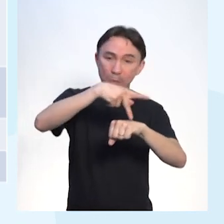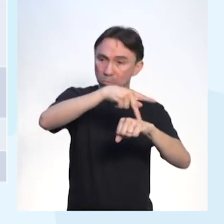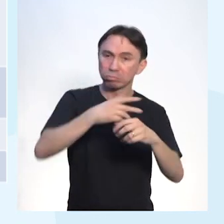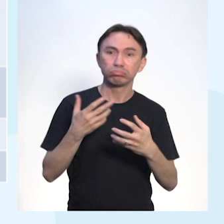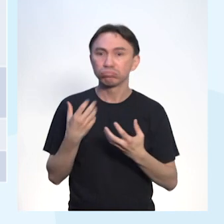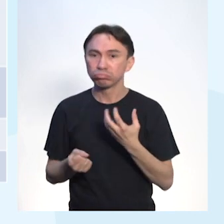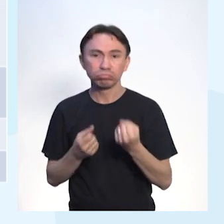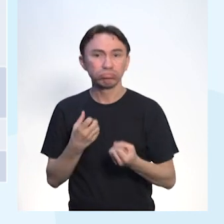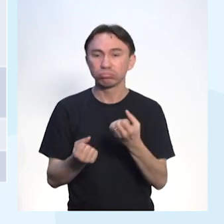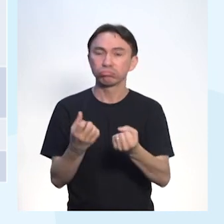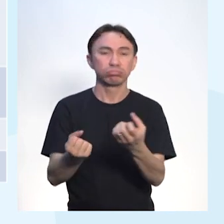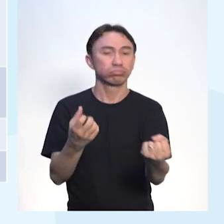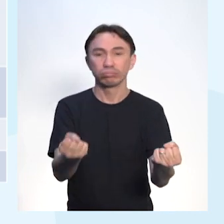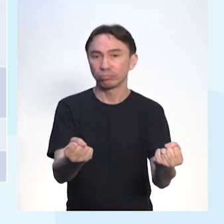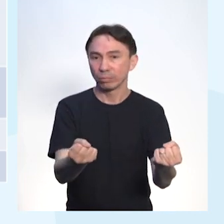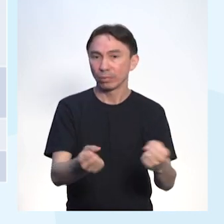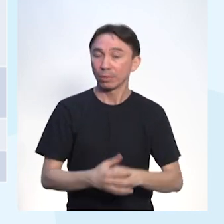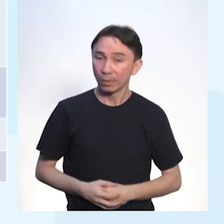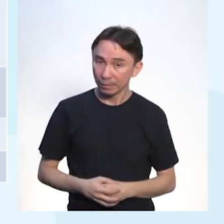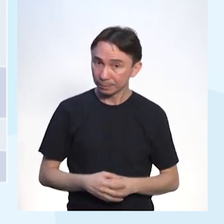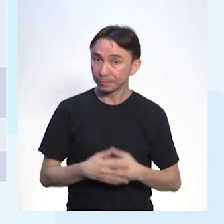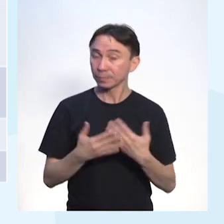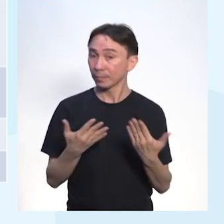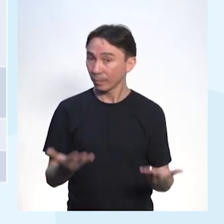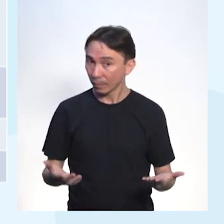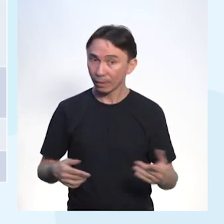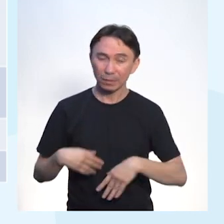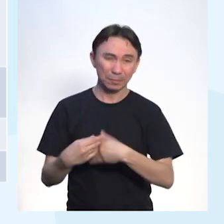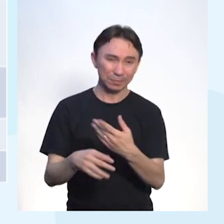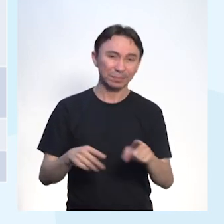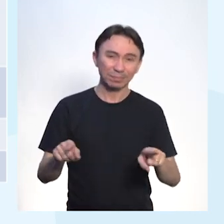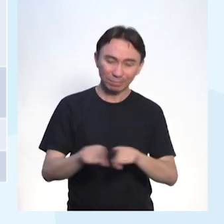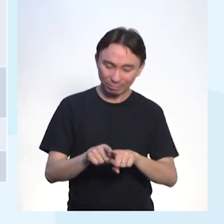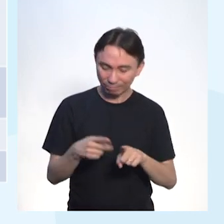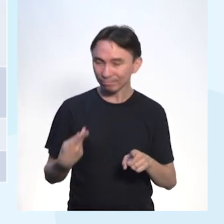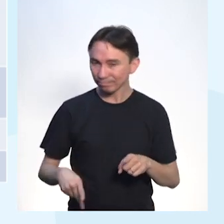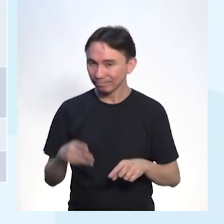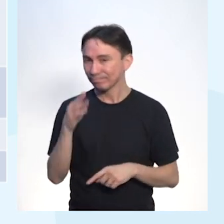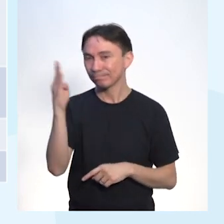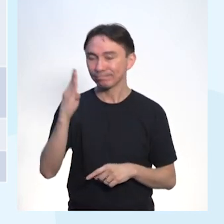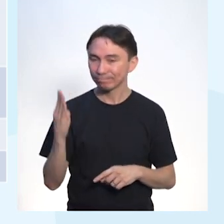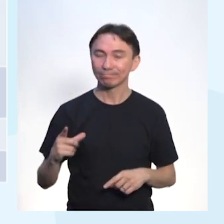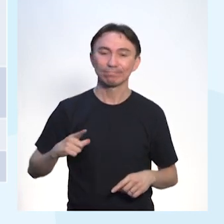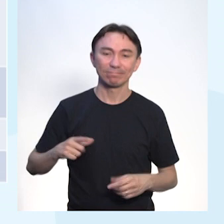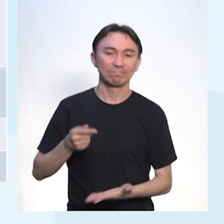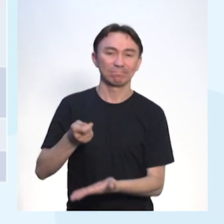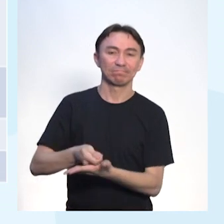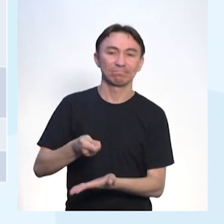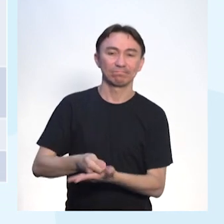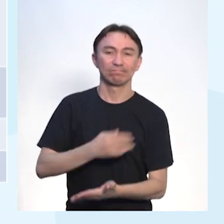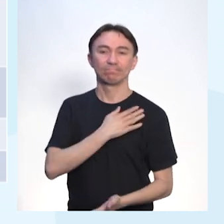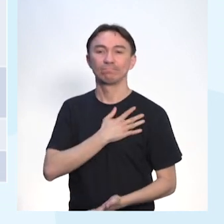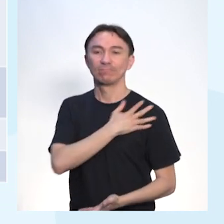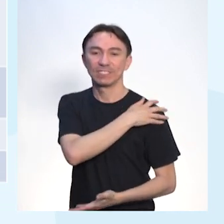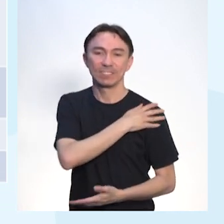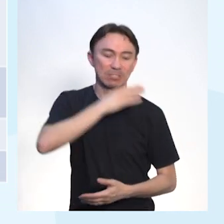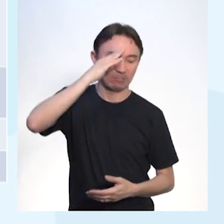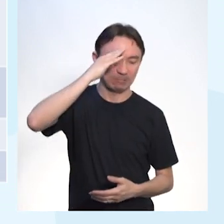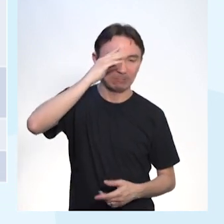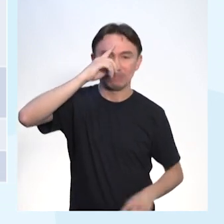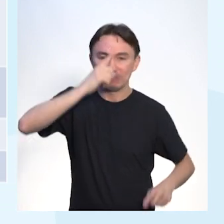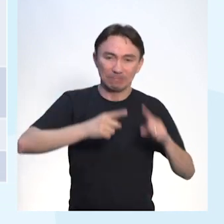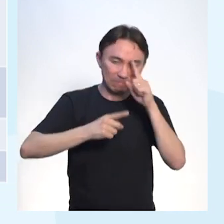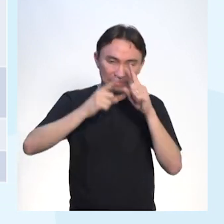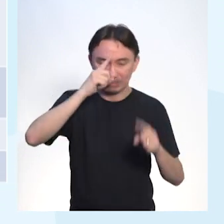aí nós vamos ter a ditadura civil-militar no Brasil, que nós já estudamos, e que está dentro desse contexto